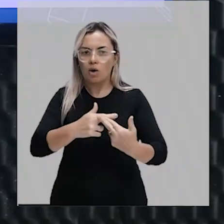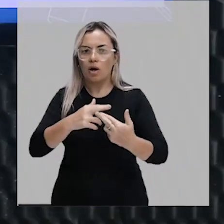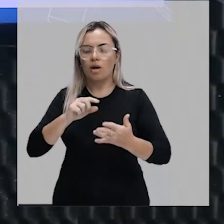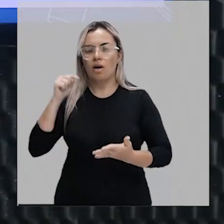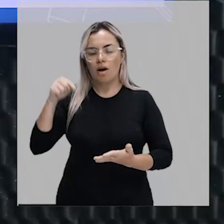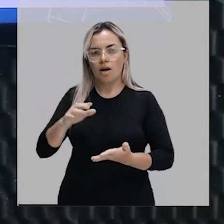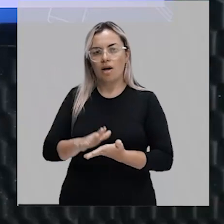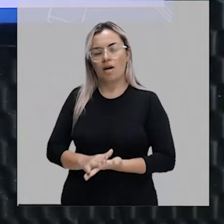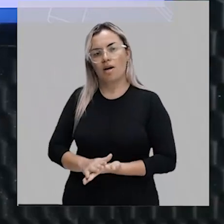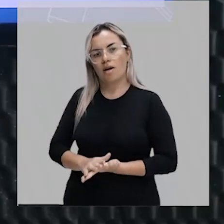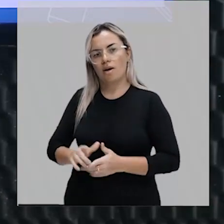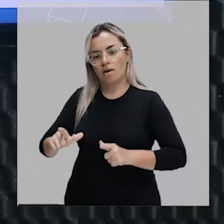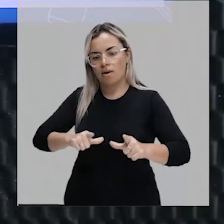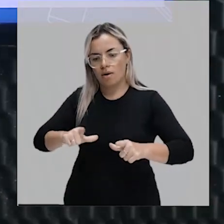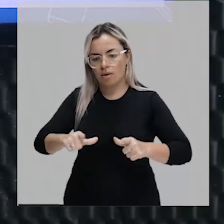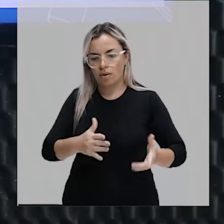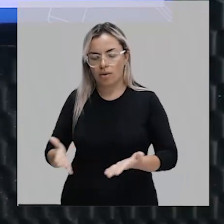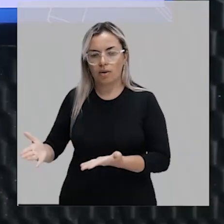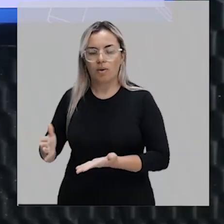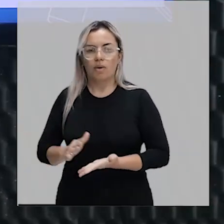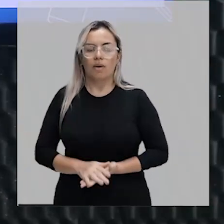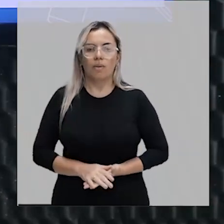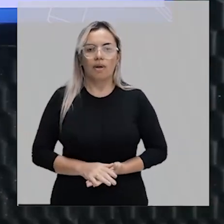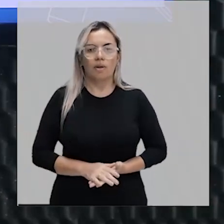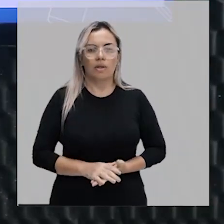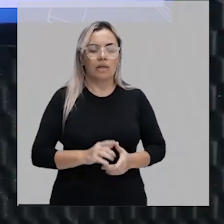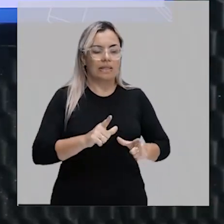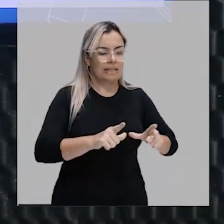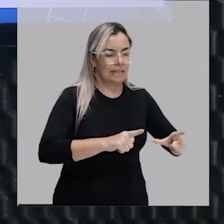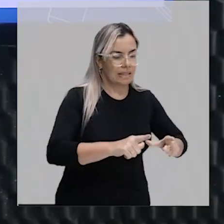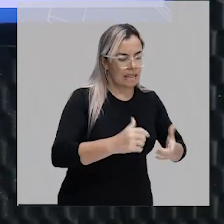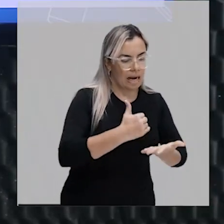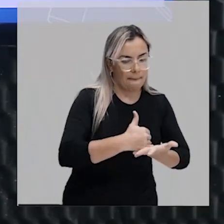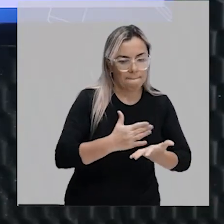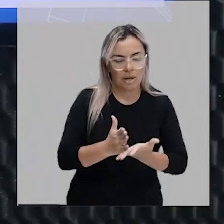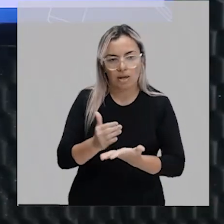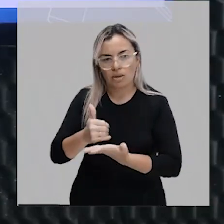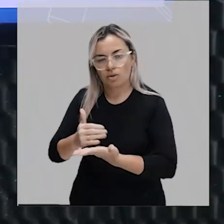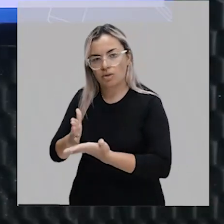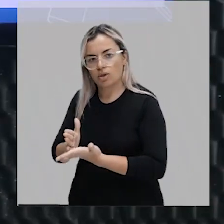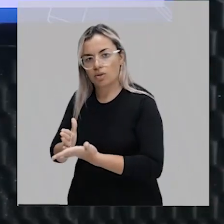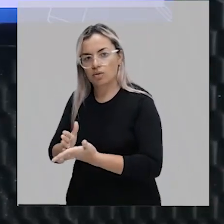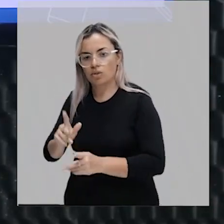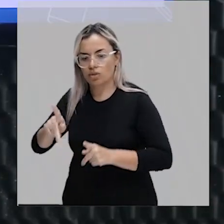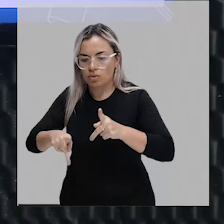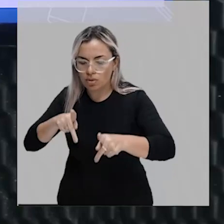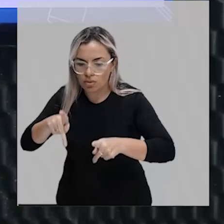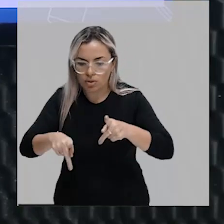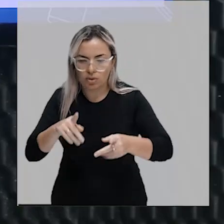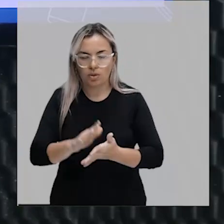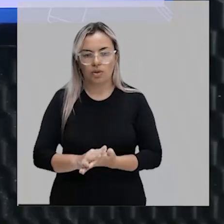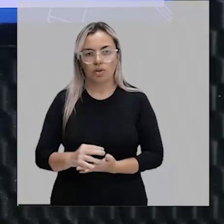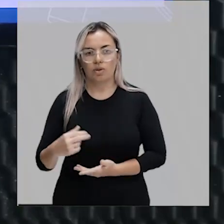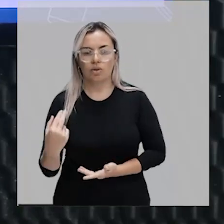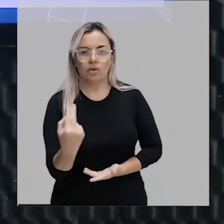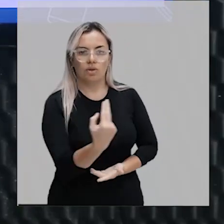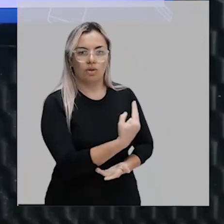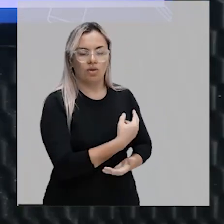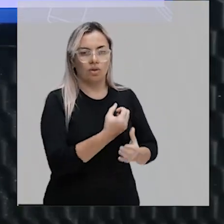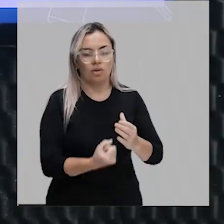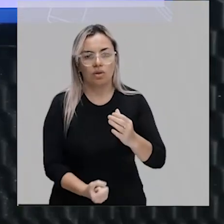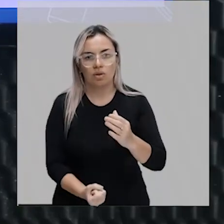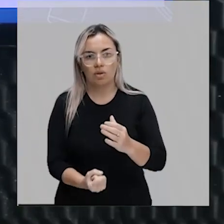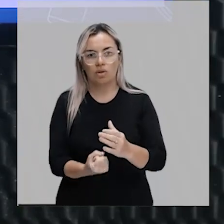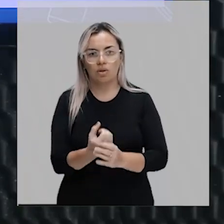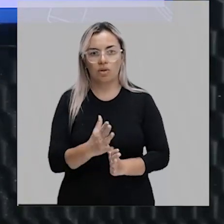Ou seja, nós teremos uma divisão de trabalho. E com isso, nós teremos o surgimento de quê?